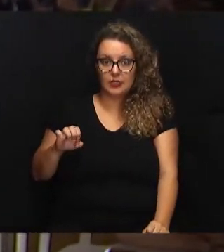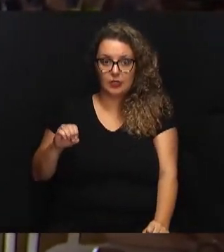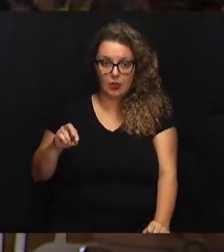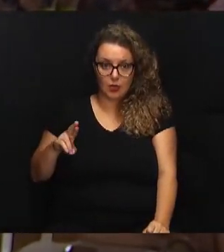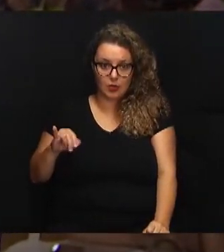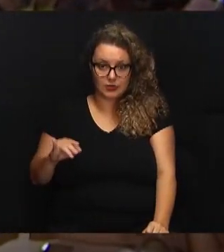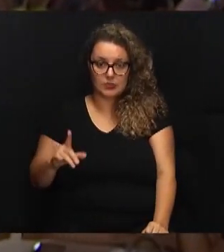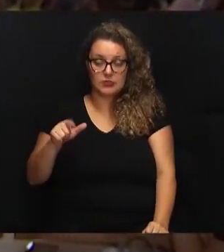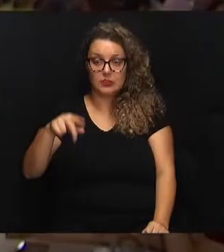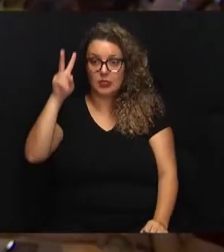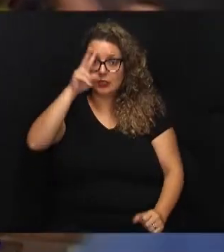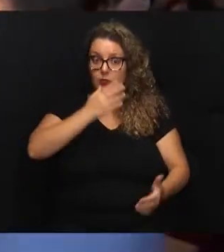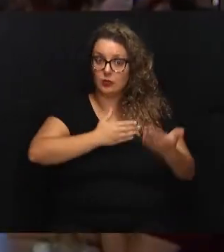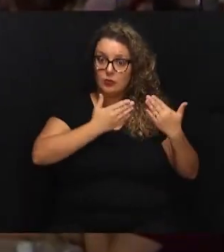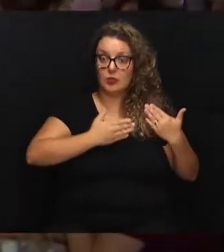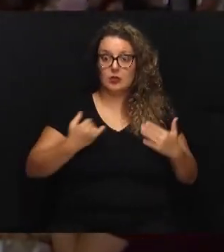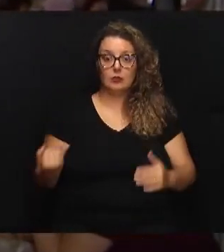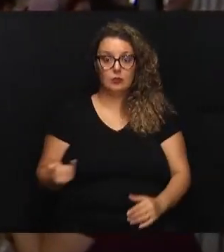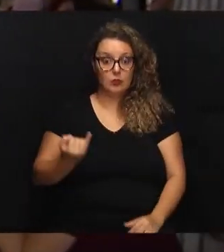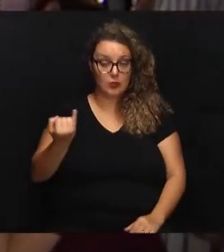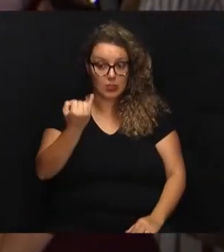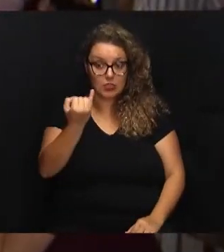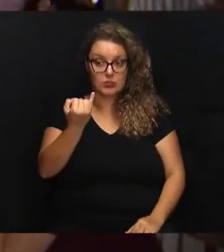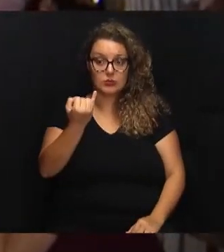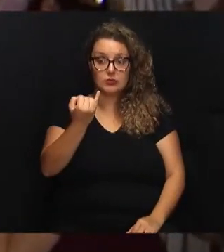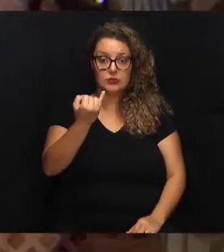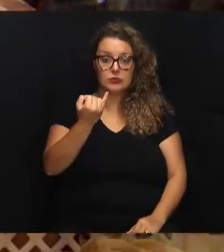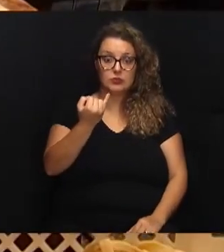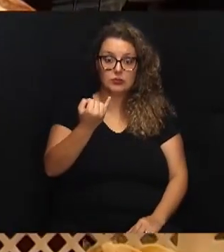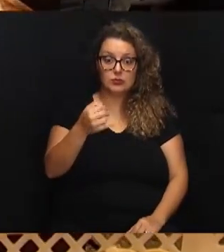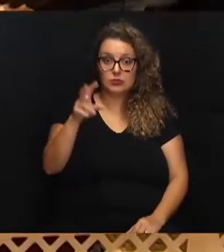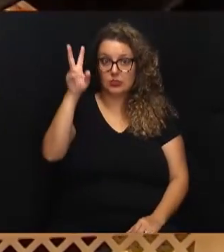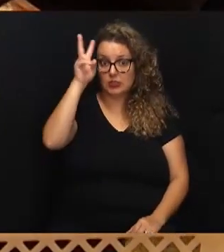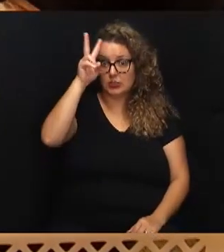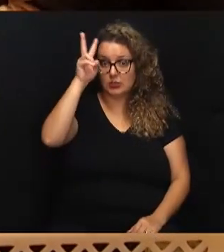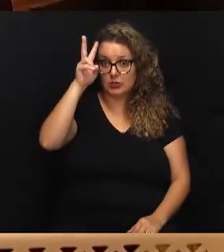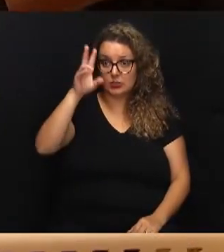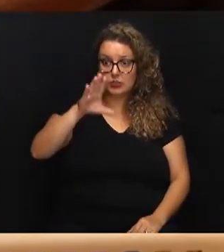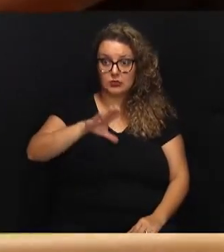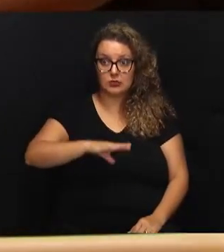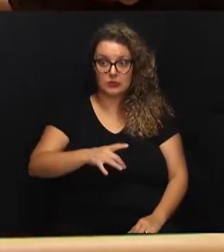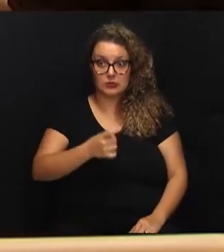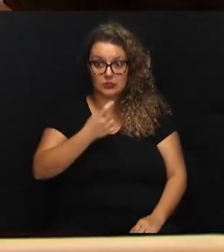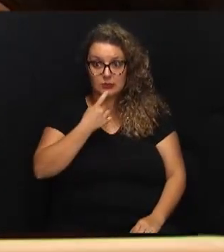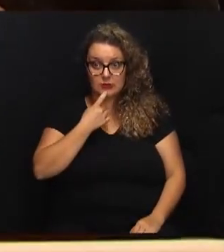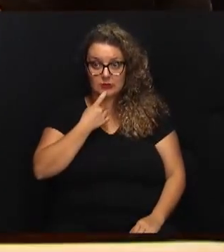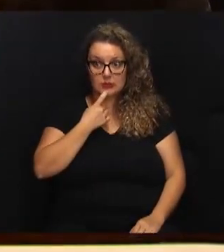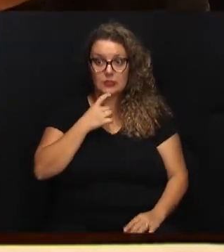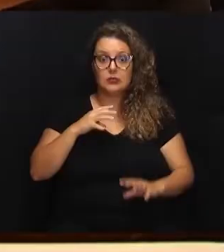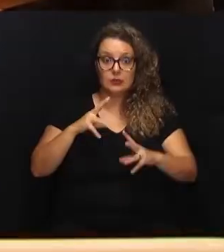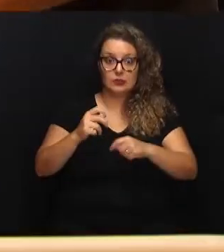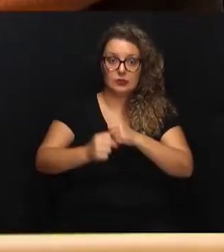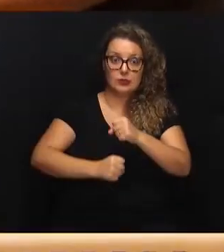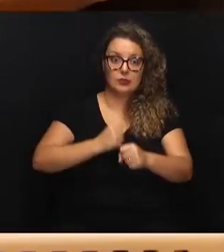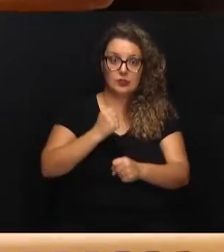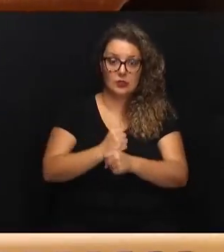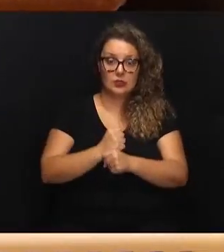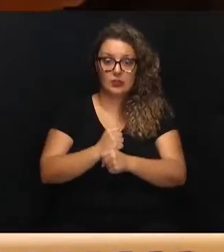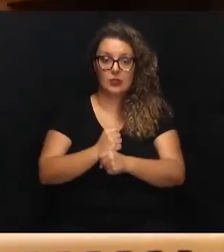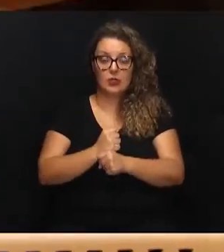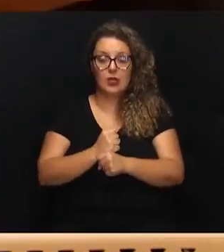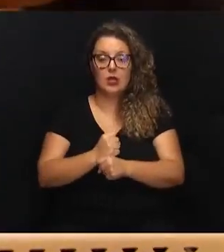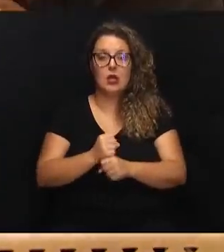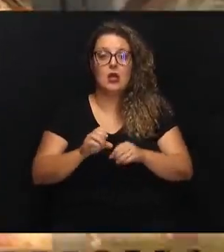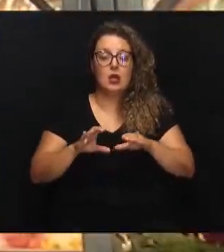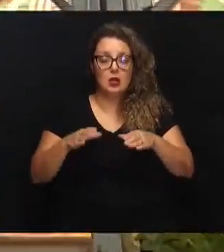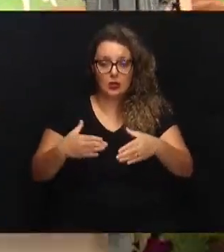uma história muito rica na história da cidade de Campinas, então todo ano a comunidade indica, a